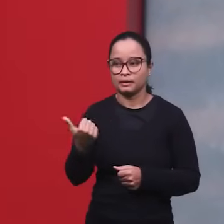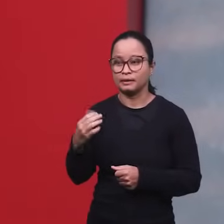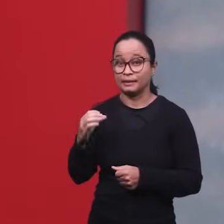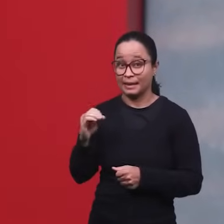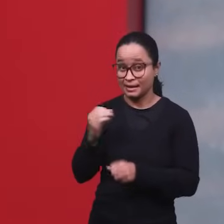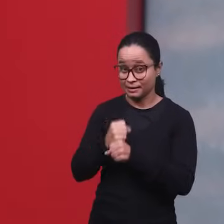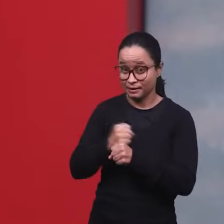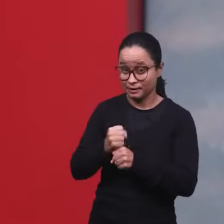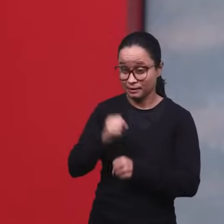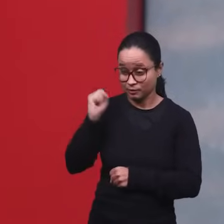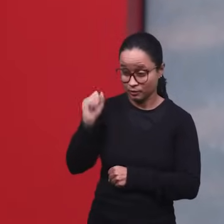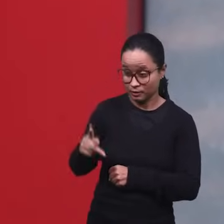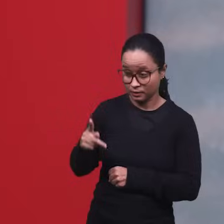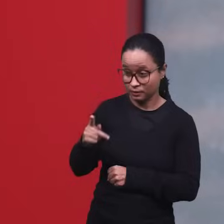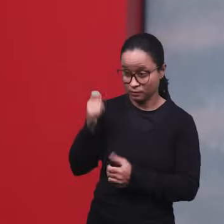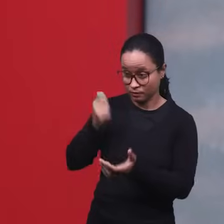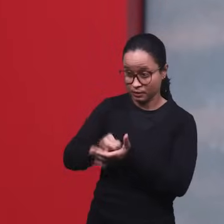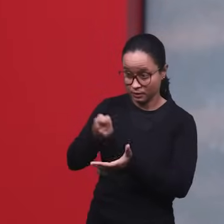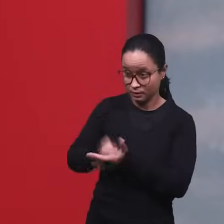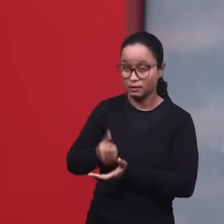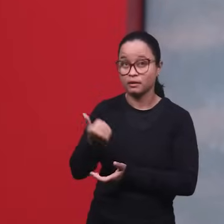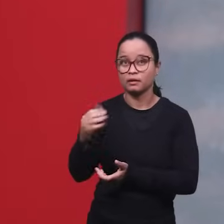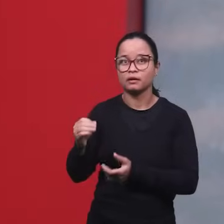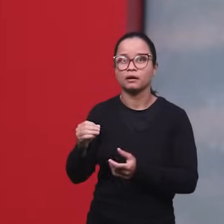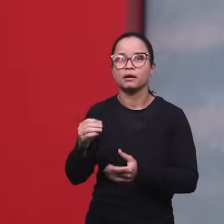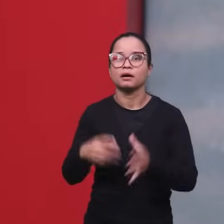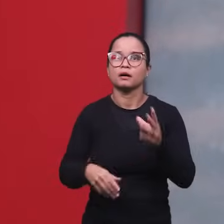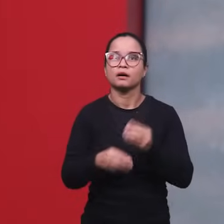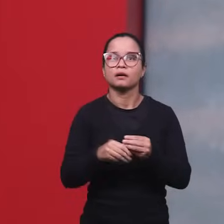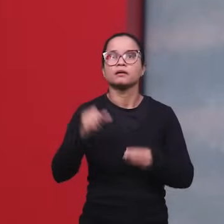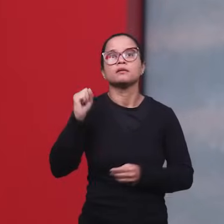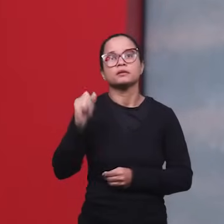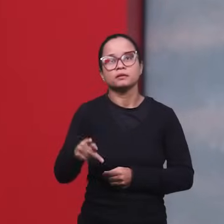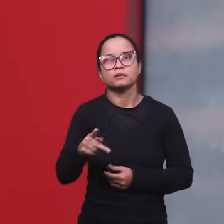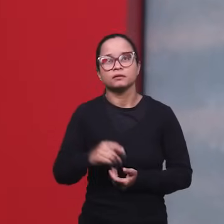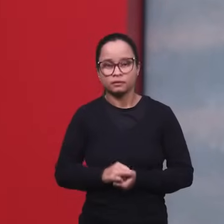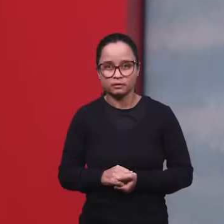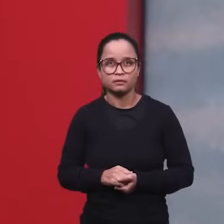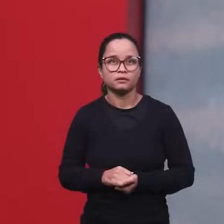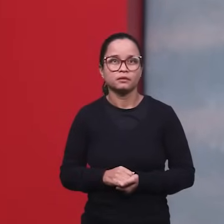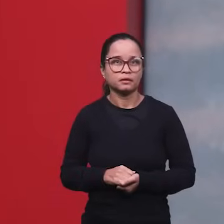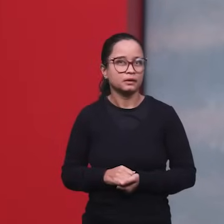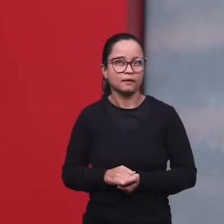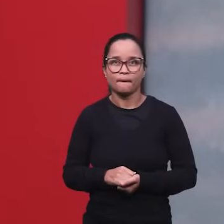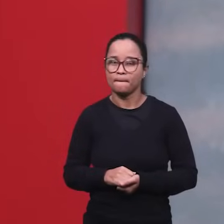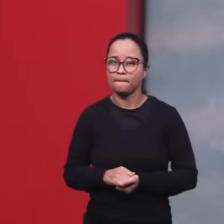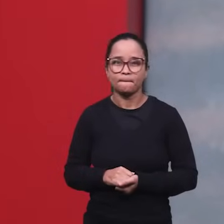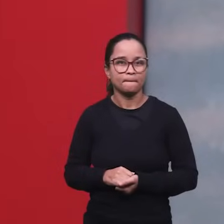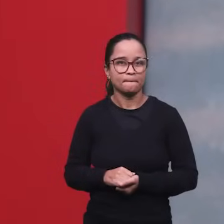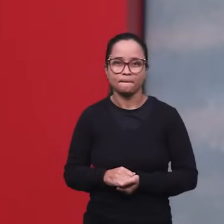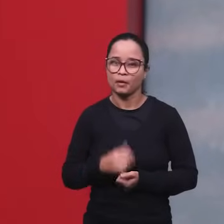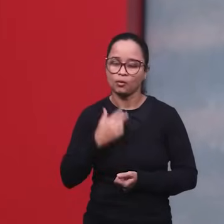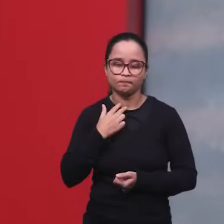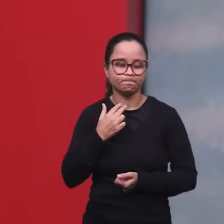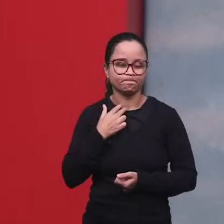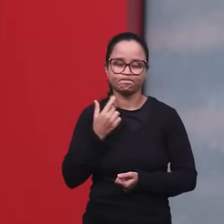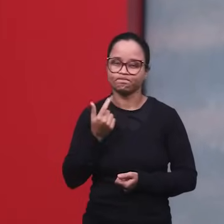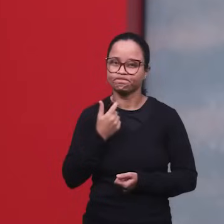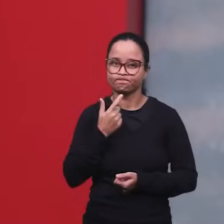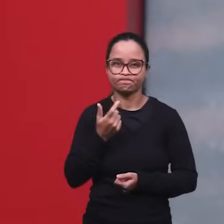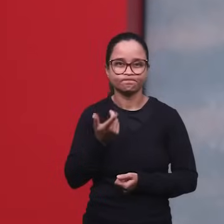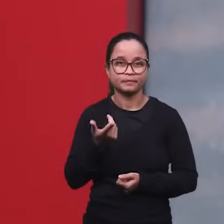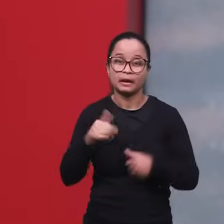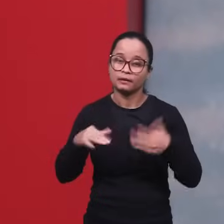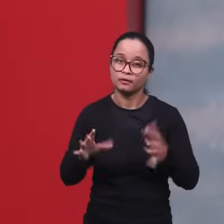aposentado, e eu contribuí 10 anos depois de aposentado, eu quero incluir isso na minha aposentadoria. E não tem como. Uhum. Então, assim, lembrando